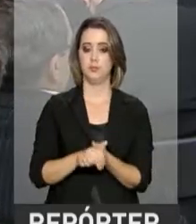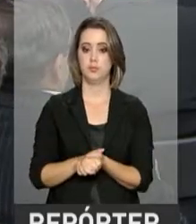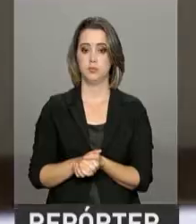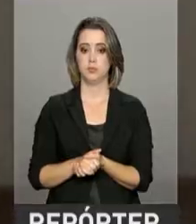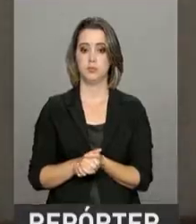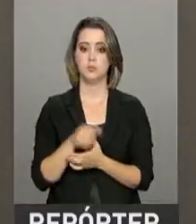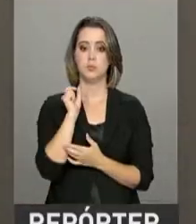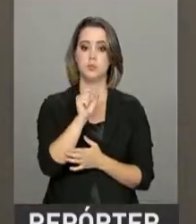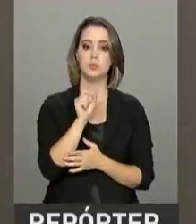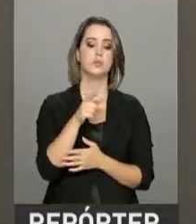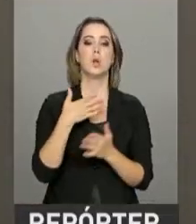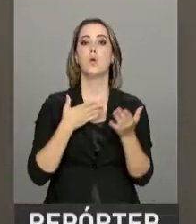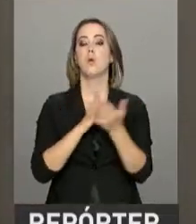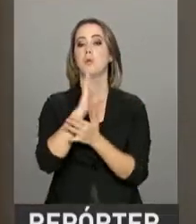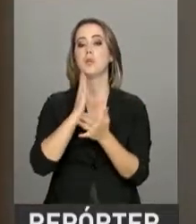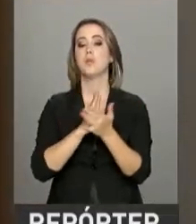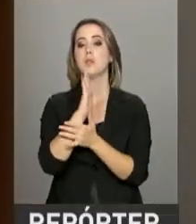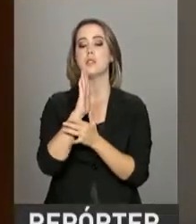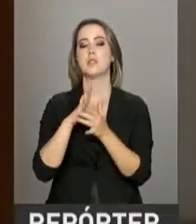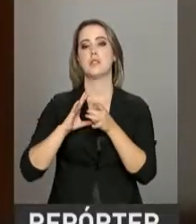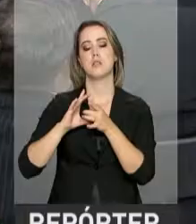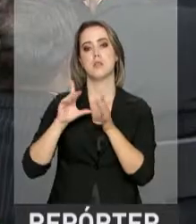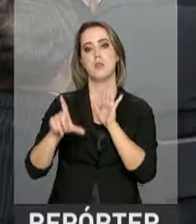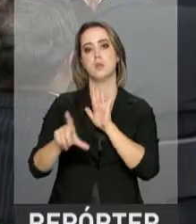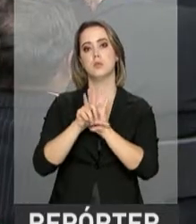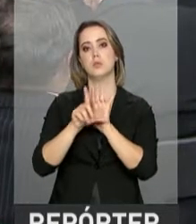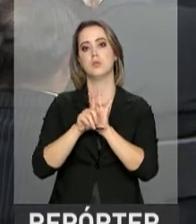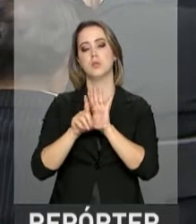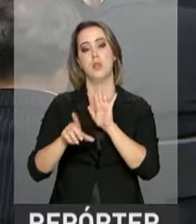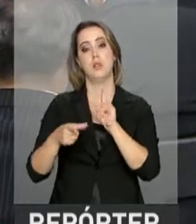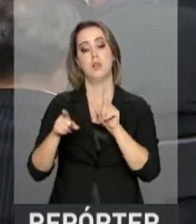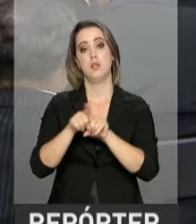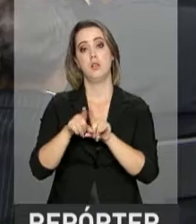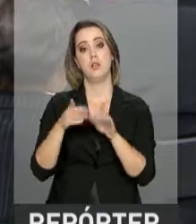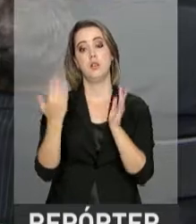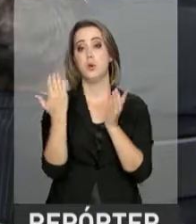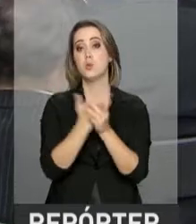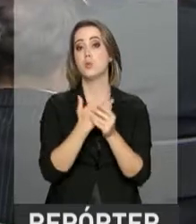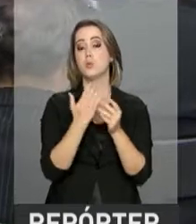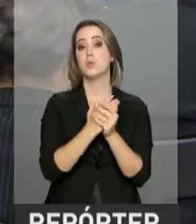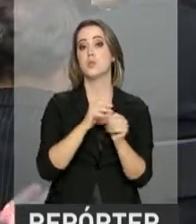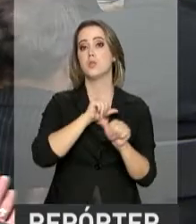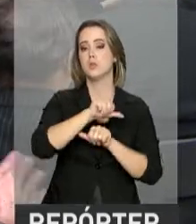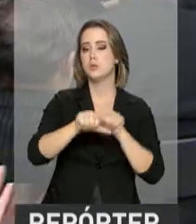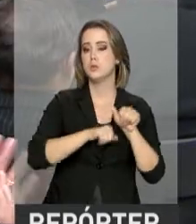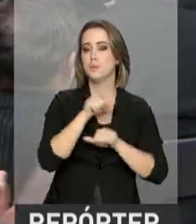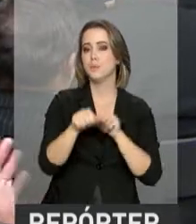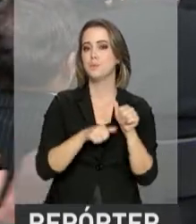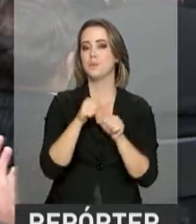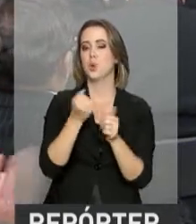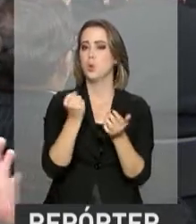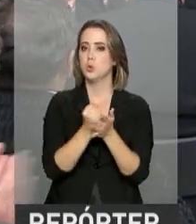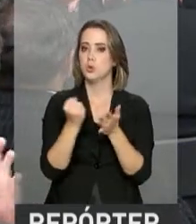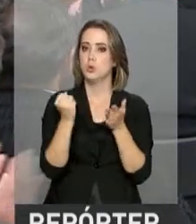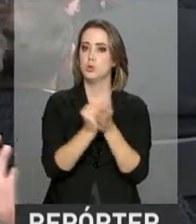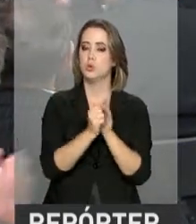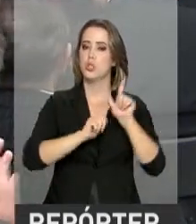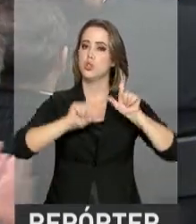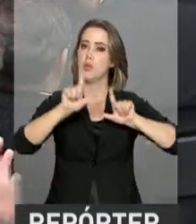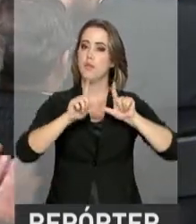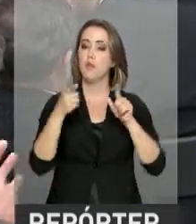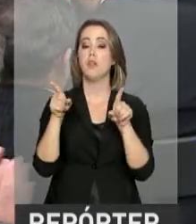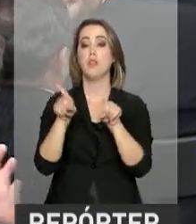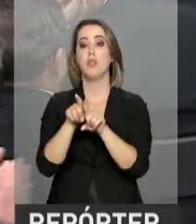Com a sanção da lei, que teve origem em uma medida provisória, os processos de renovação de concessão de emissoras de rádio e televisão